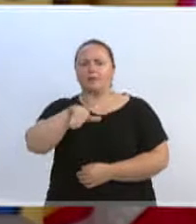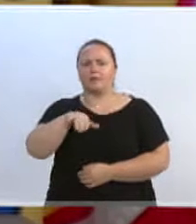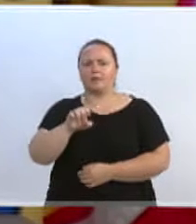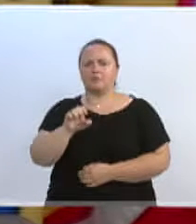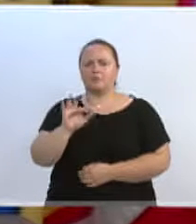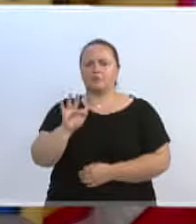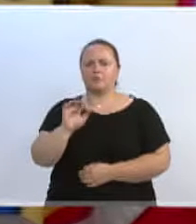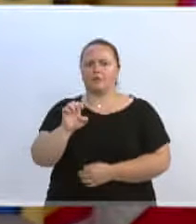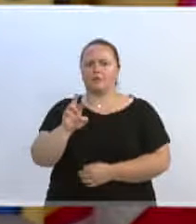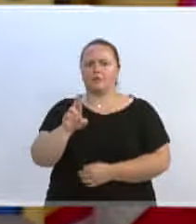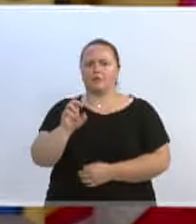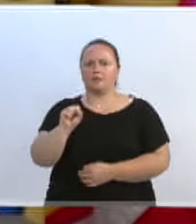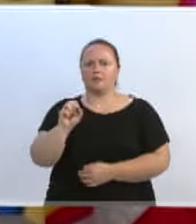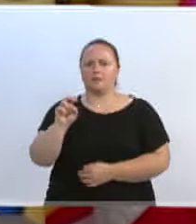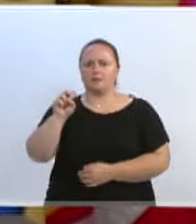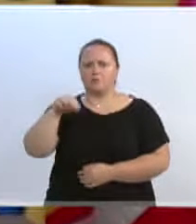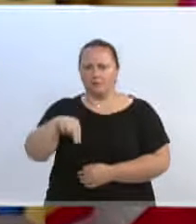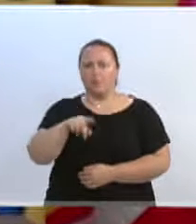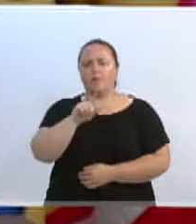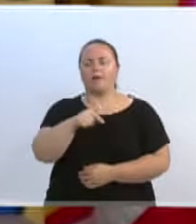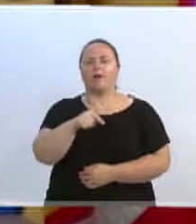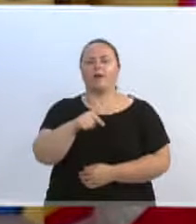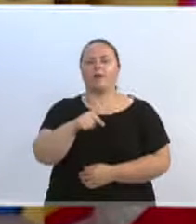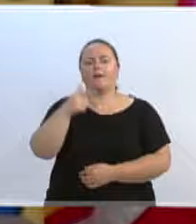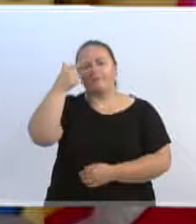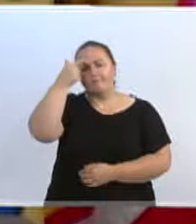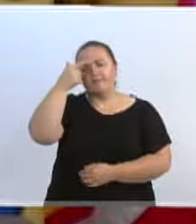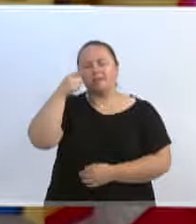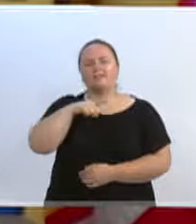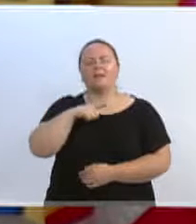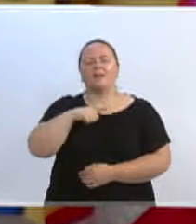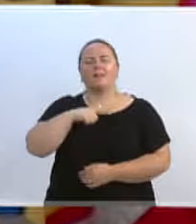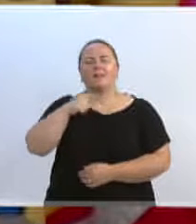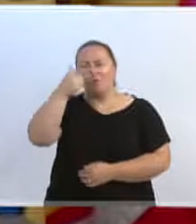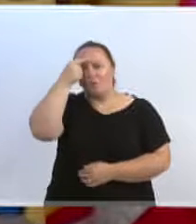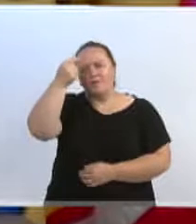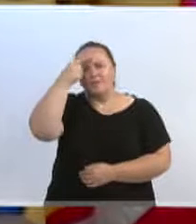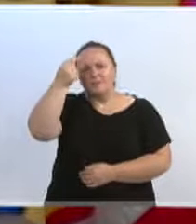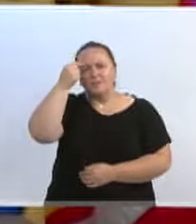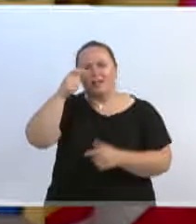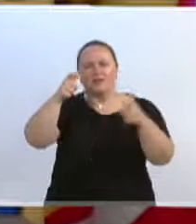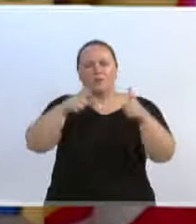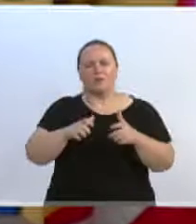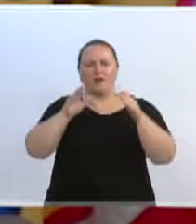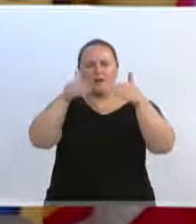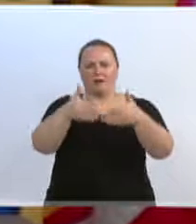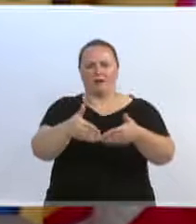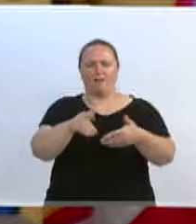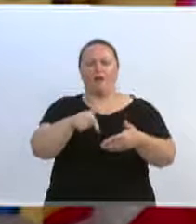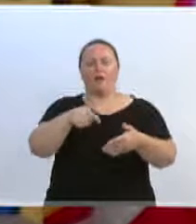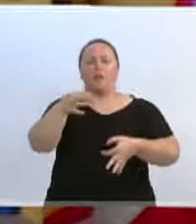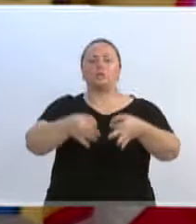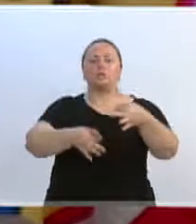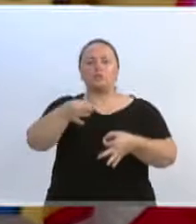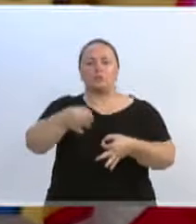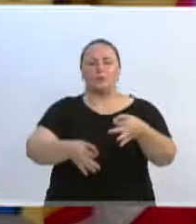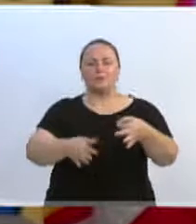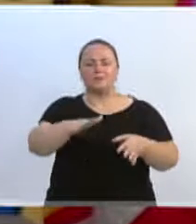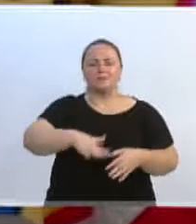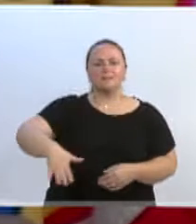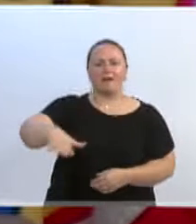do Foro Universitário, uma pessoa que eu tenho uma elevada estima e consideração, um juiz de direito que tem uma parcimônia,